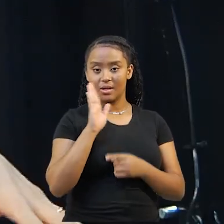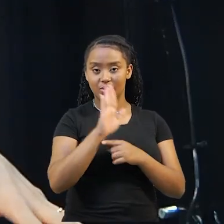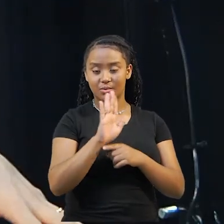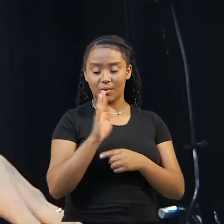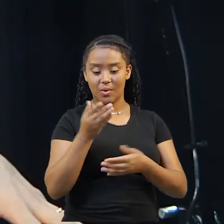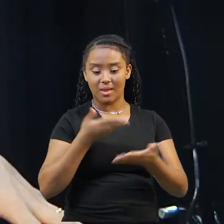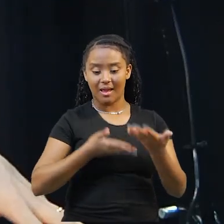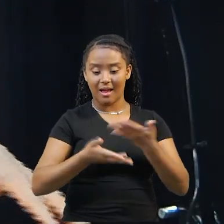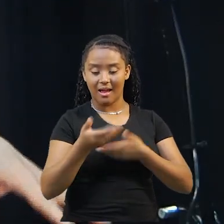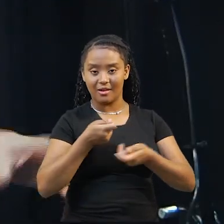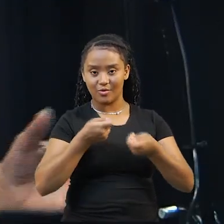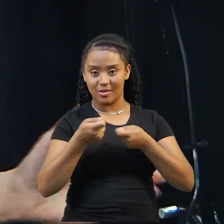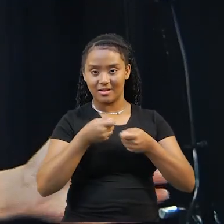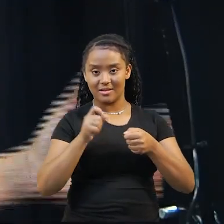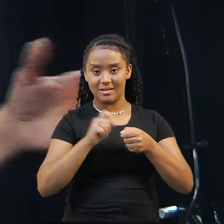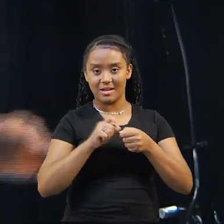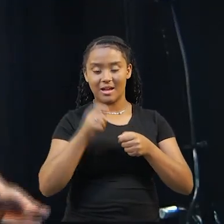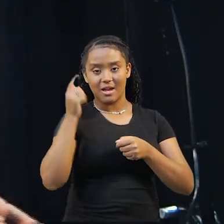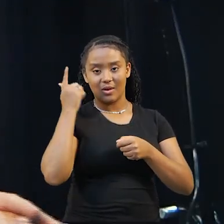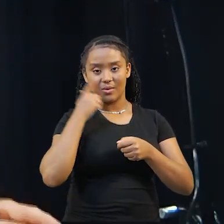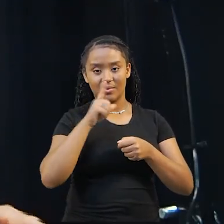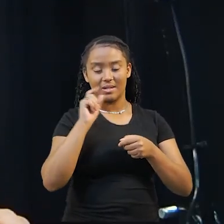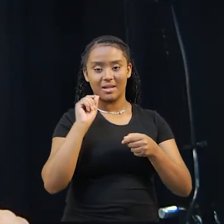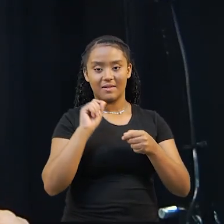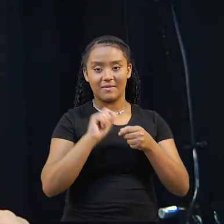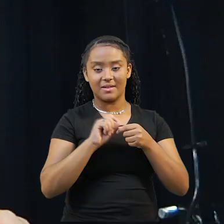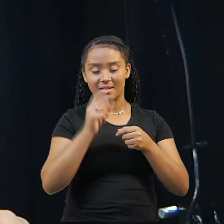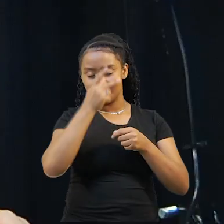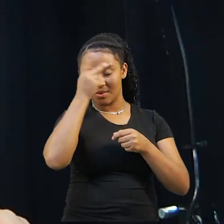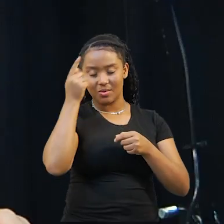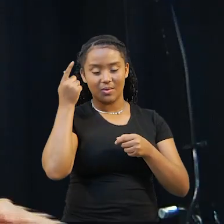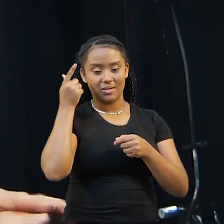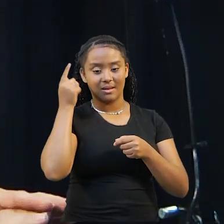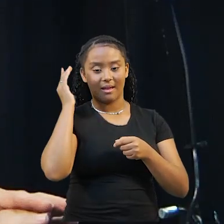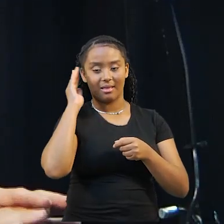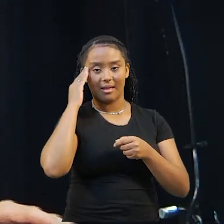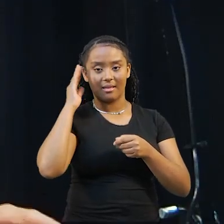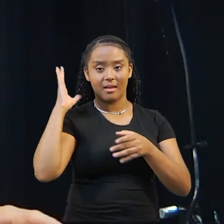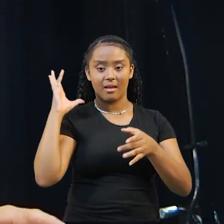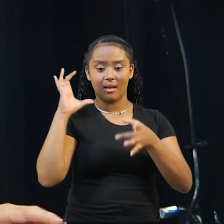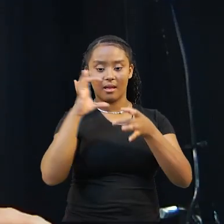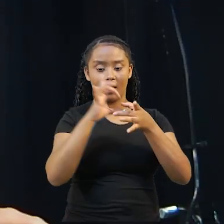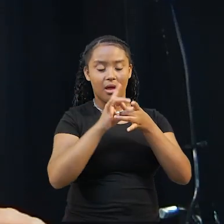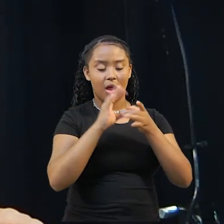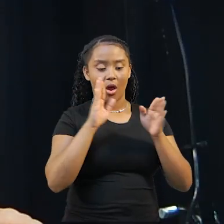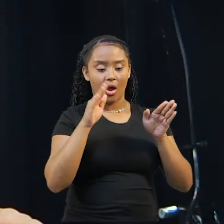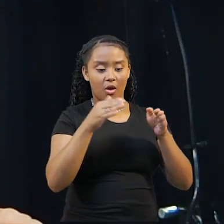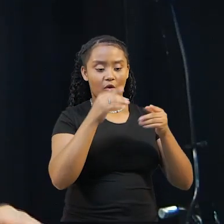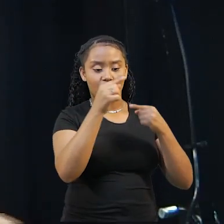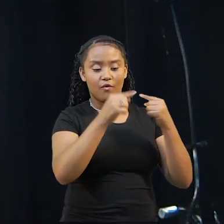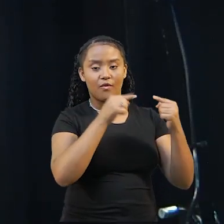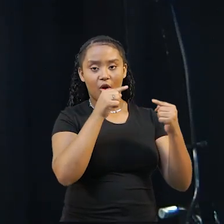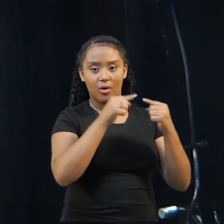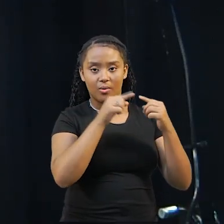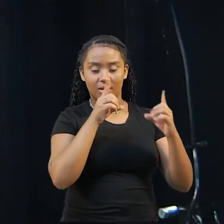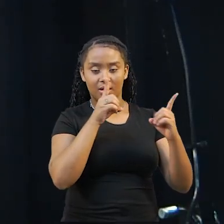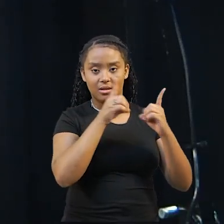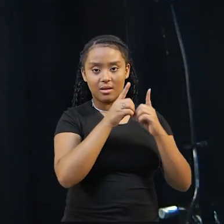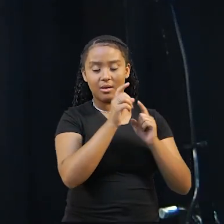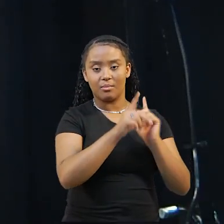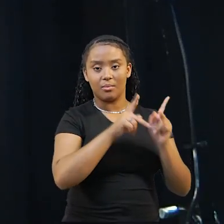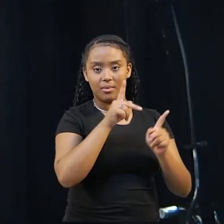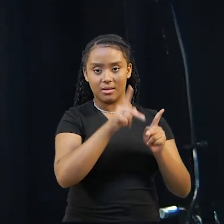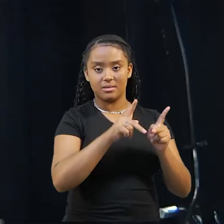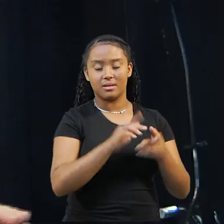nessa articulação foi conseguir colocar todo mundo na mesma página, de que qual era o nosso foco ali? O atendimento à